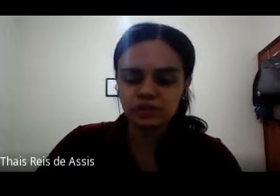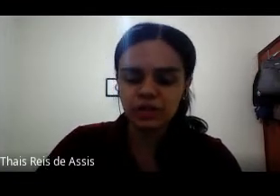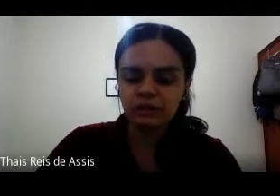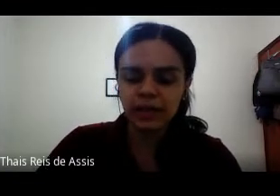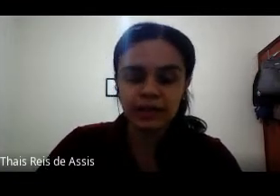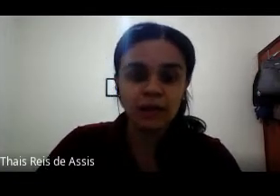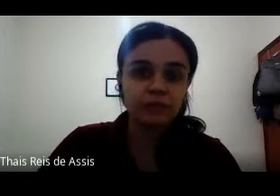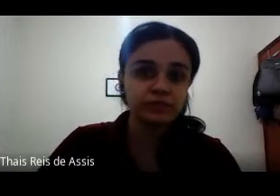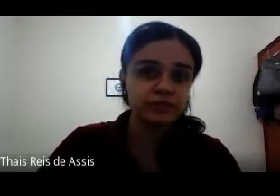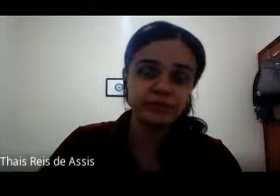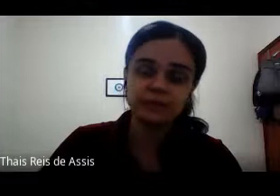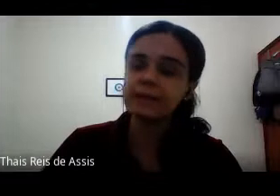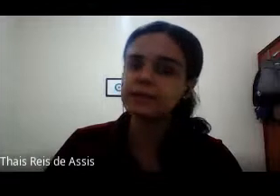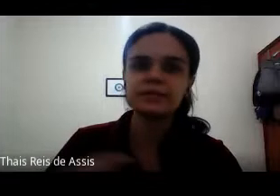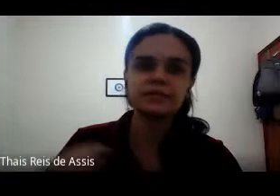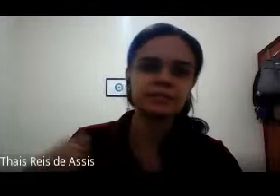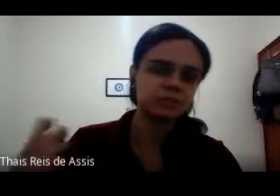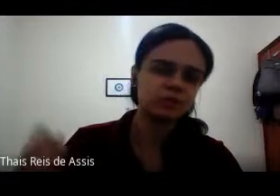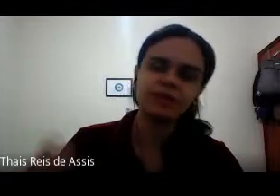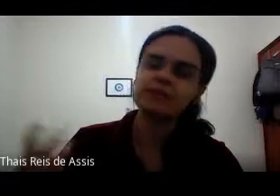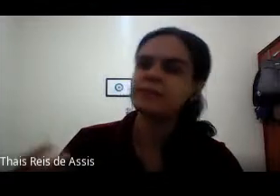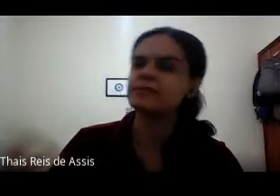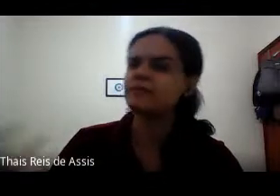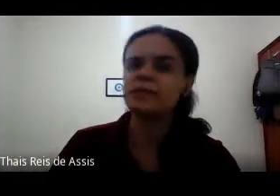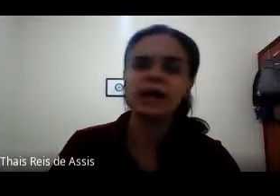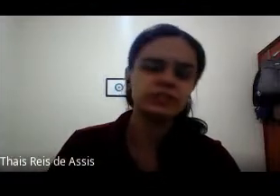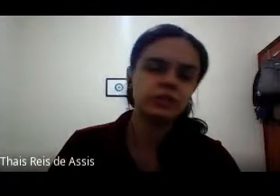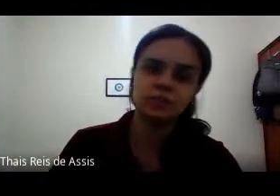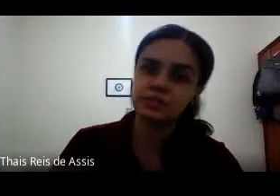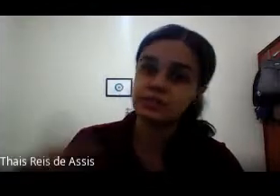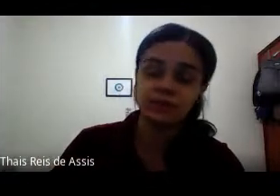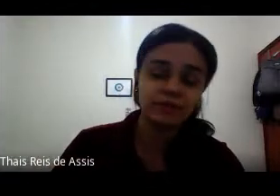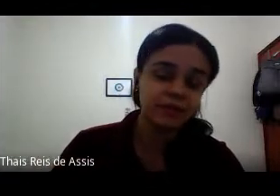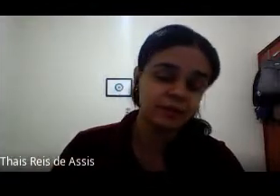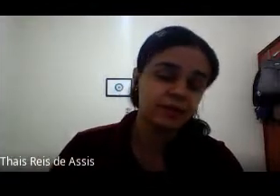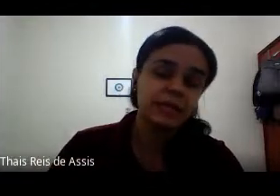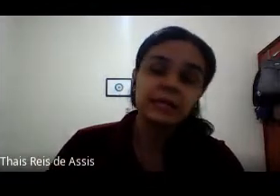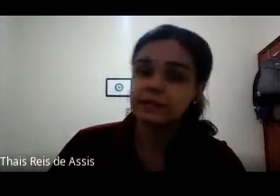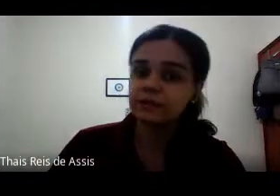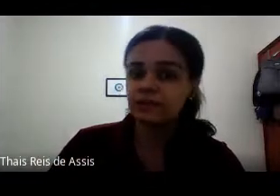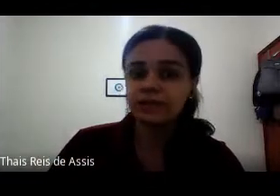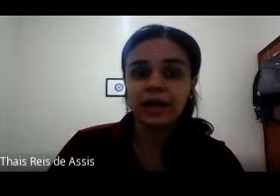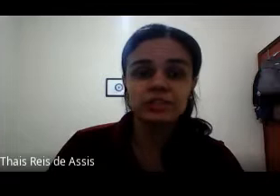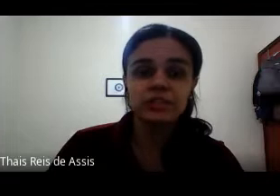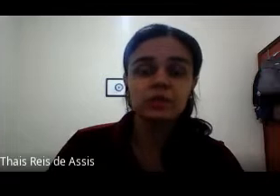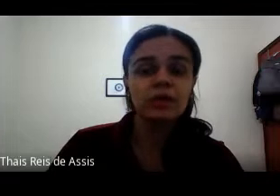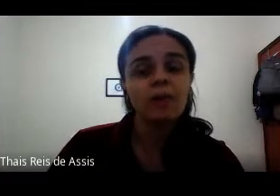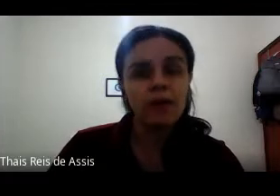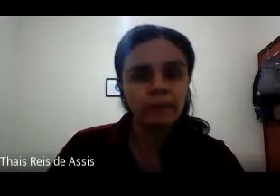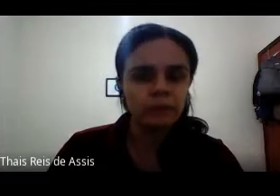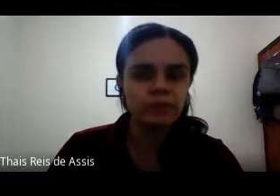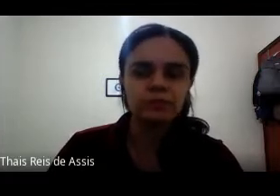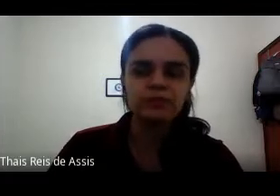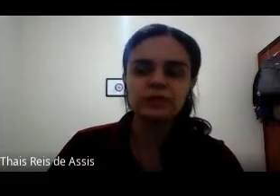um jeito, cada um é de um jeito. Tem matérias que a pessoa vai ter mais afinidade, tem outras que não vai ter tanta afinidade. Isso é